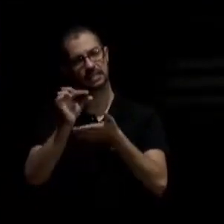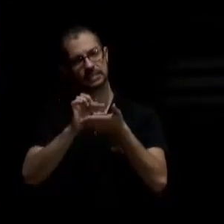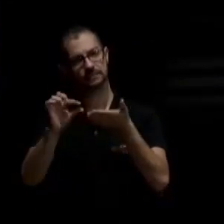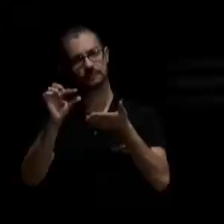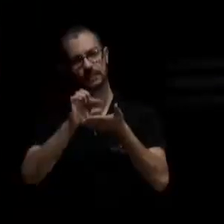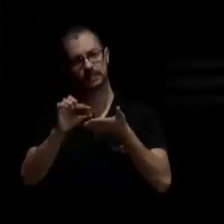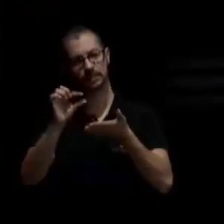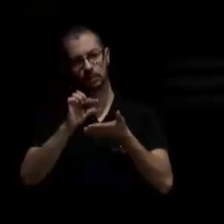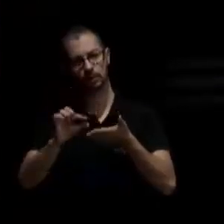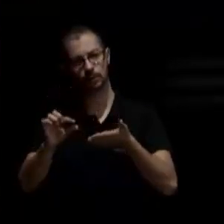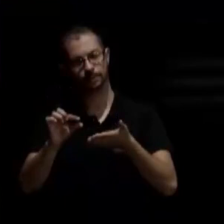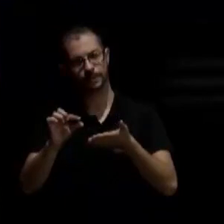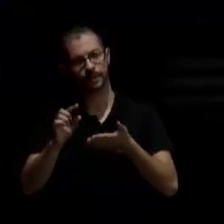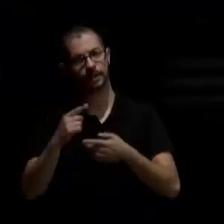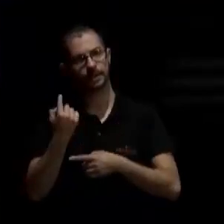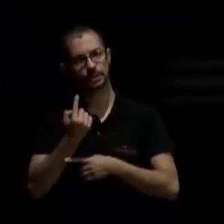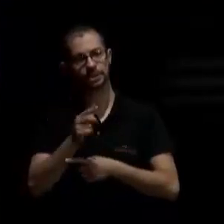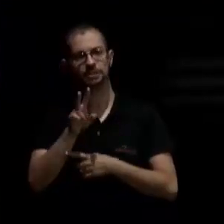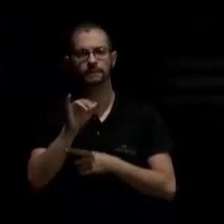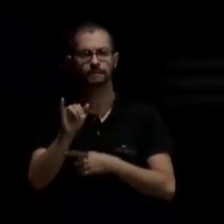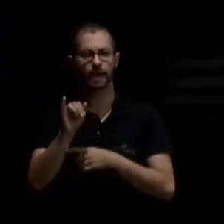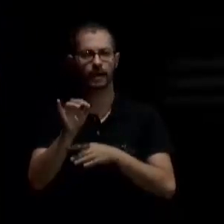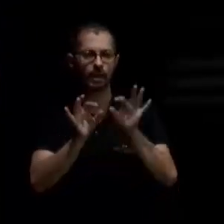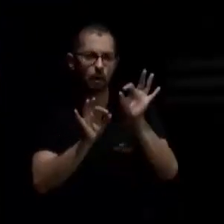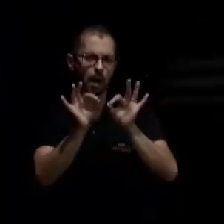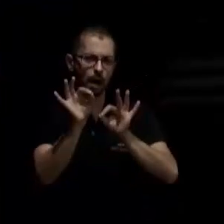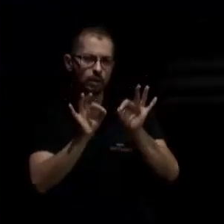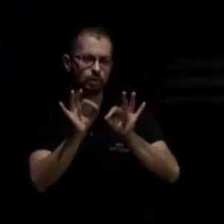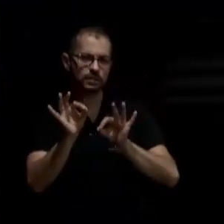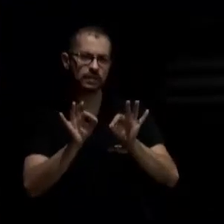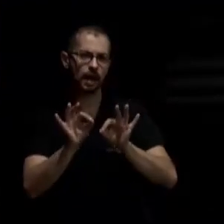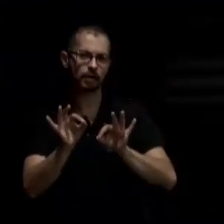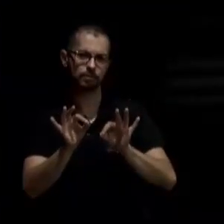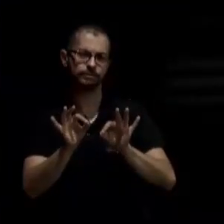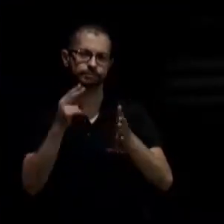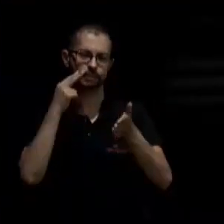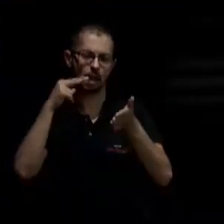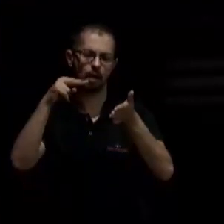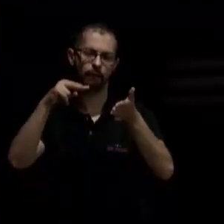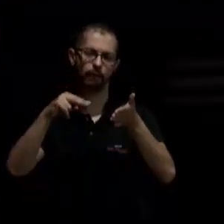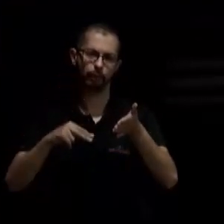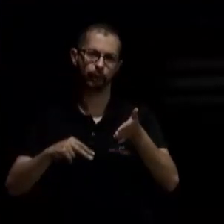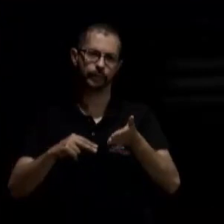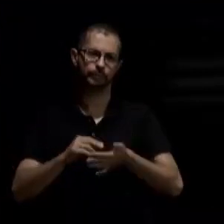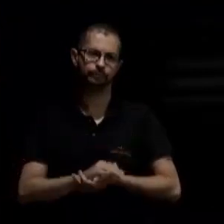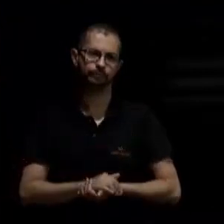versículos. A gente vai dar só umas ajustadas nesse processo.